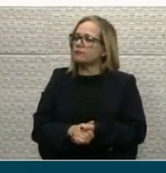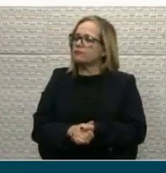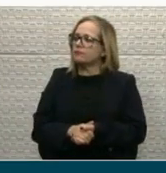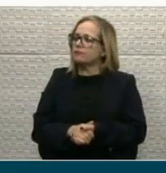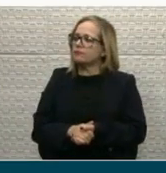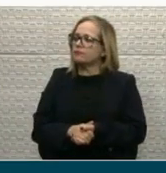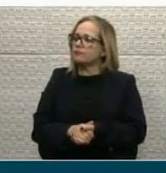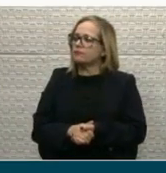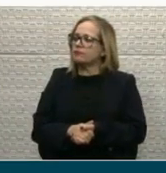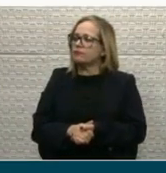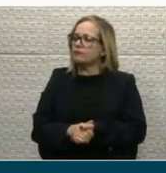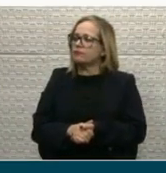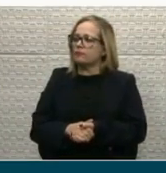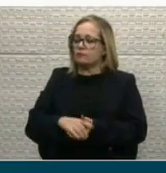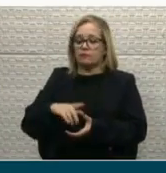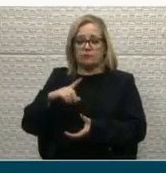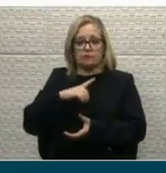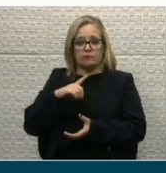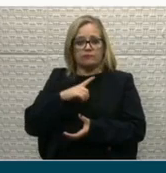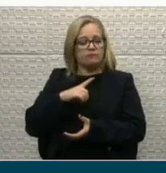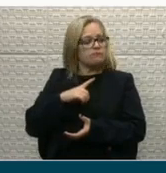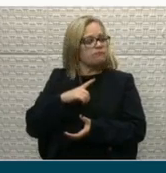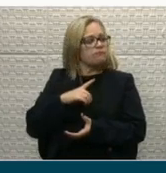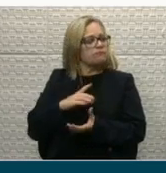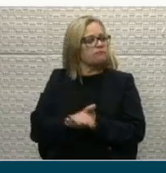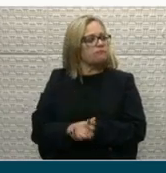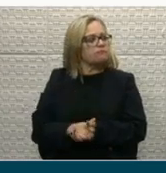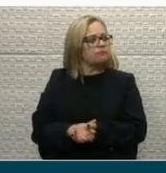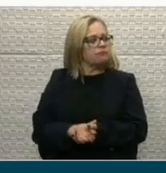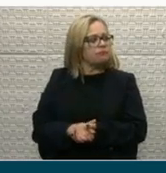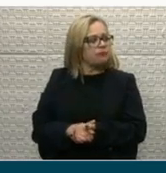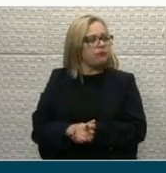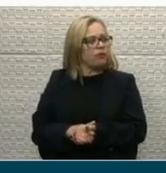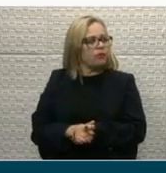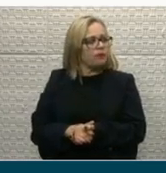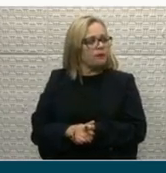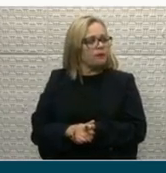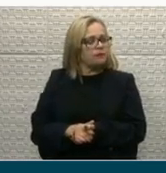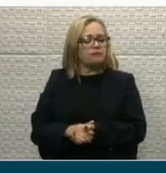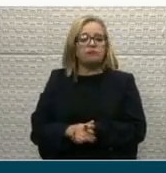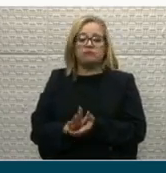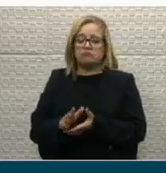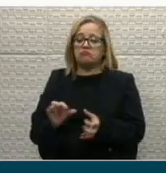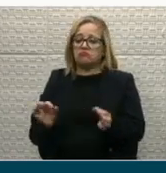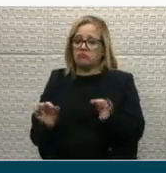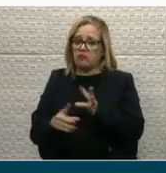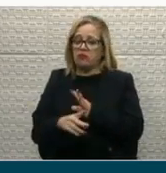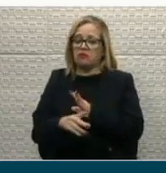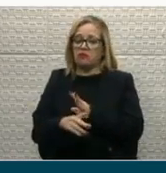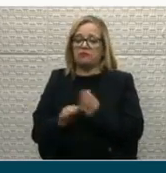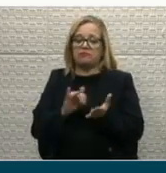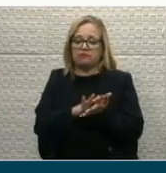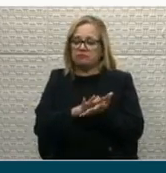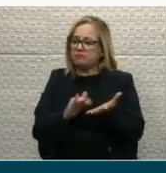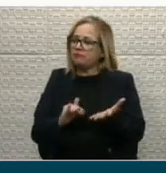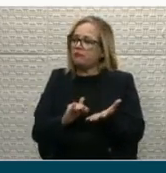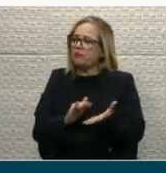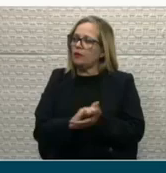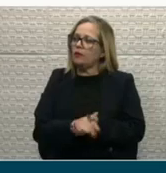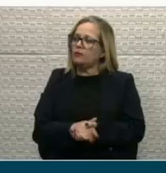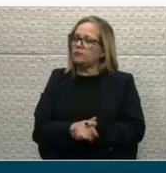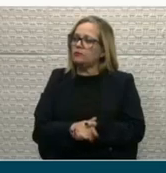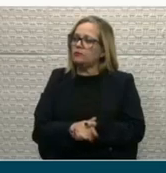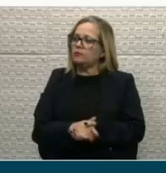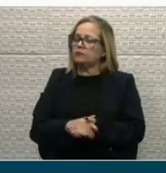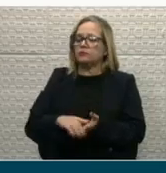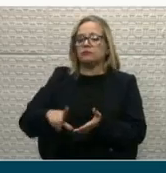Nós já construímos essa equação, lambda ao quadrado menos 3 lambda mais 2 igual a zero. Lambda assume